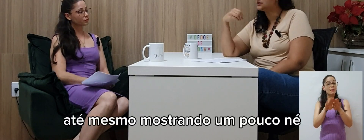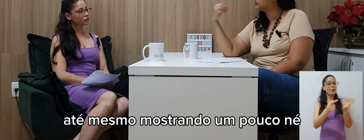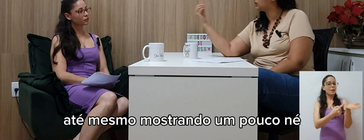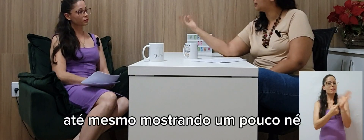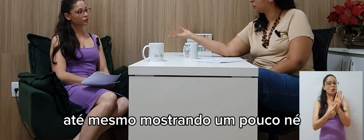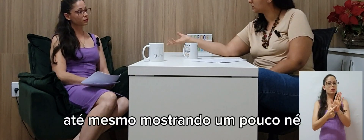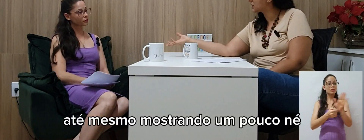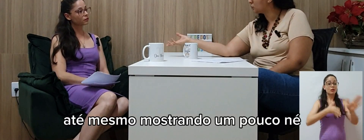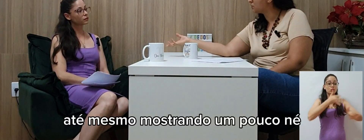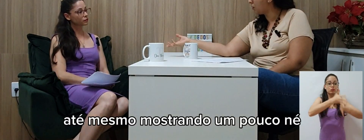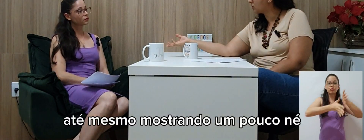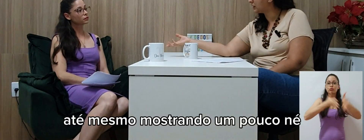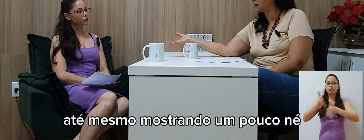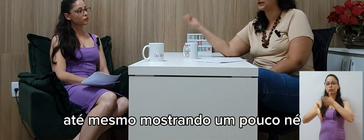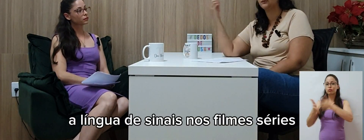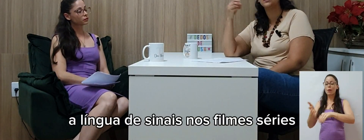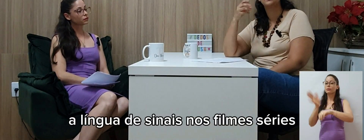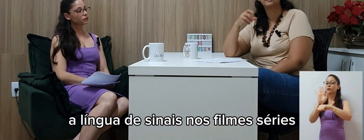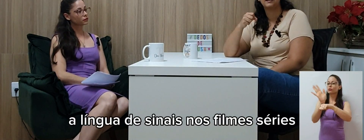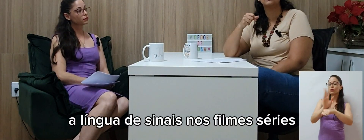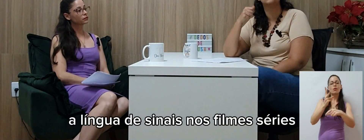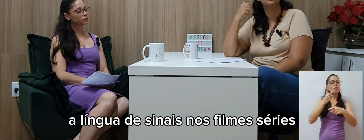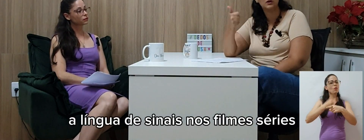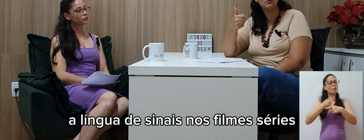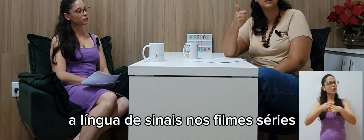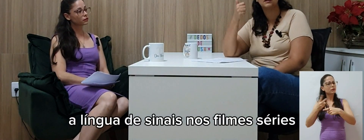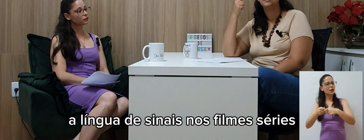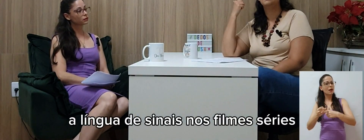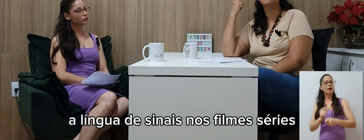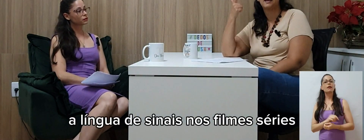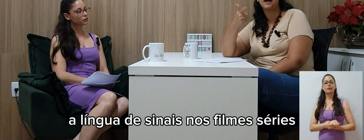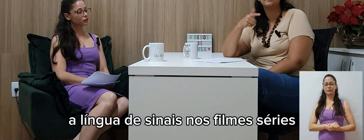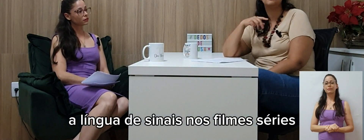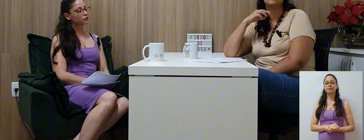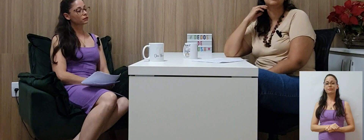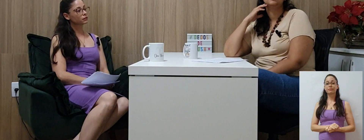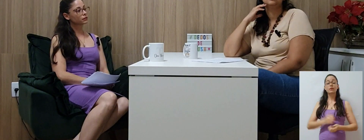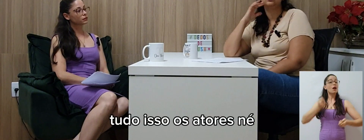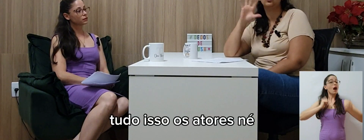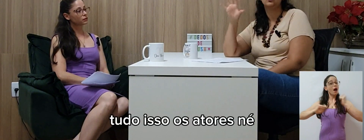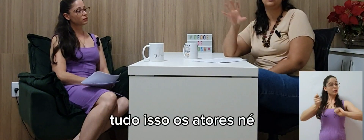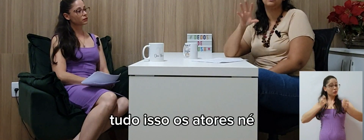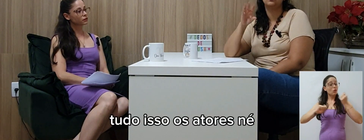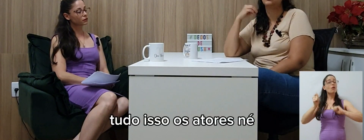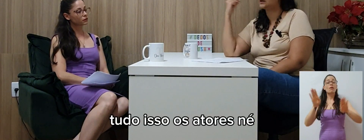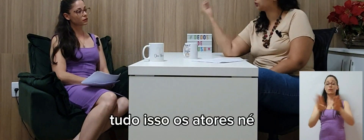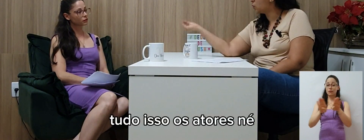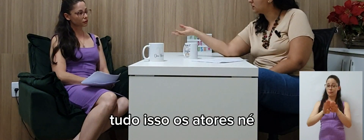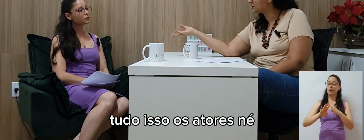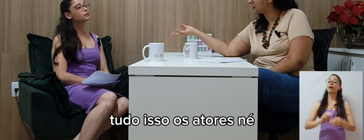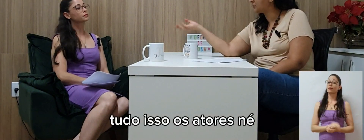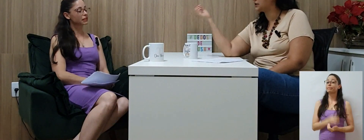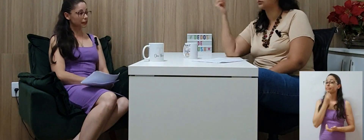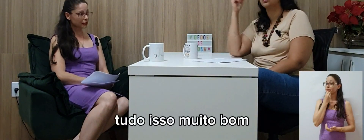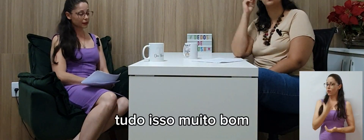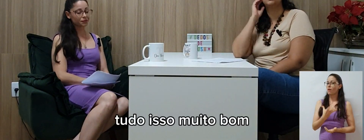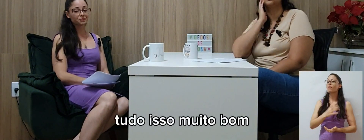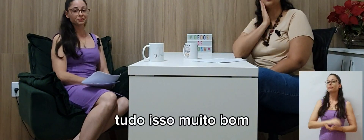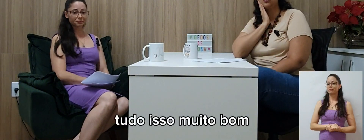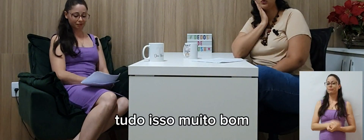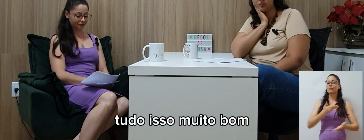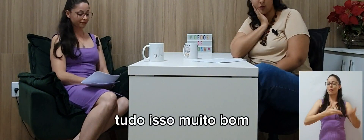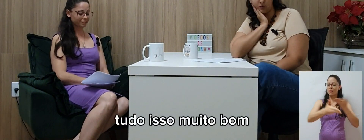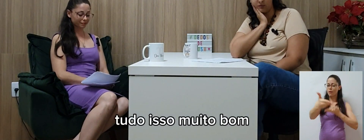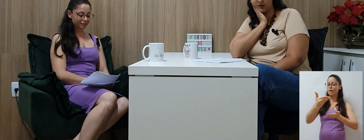até mesmo mostrando um pouco, né, a língua de sinais nos filmes, séries, tudo isso, nos atores, né, amiga? Sim. Tudo